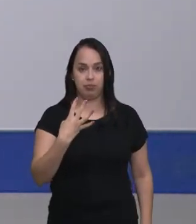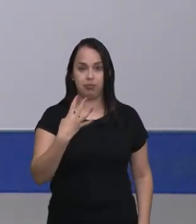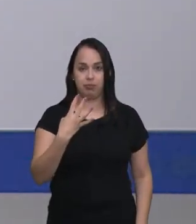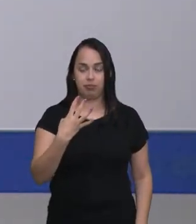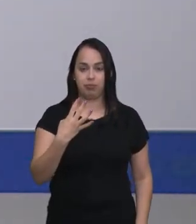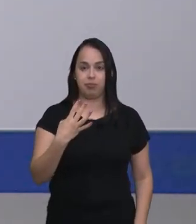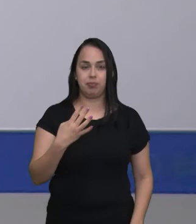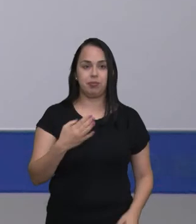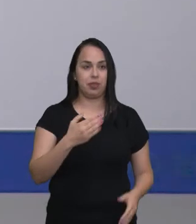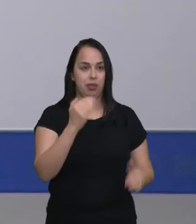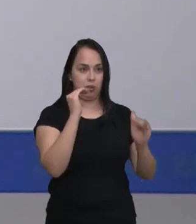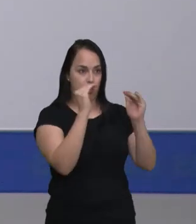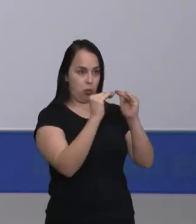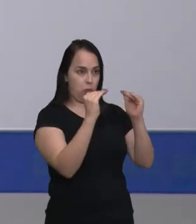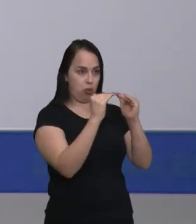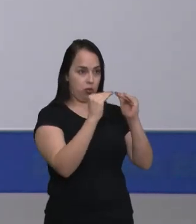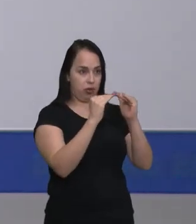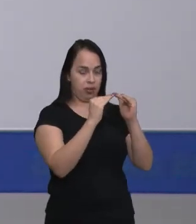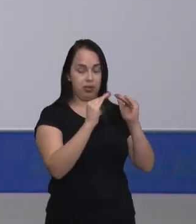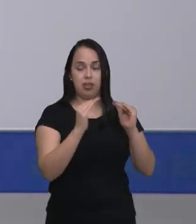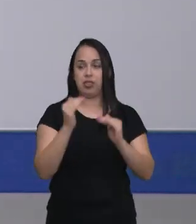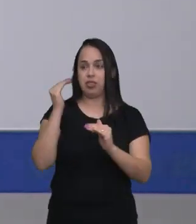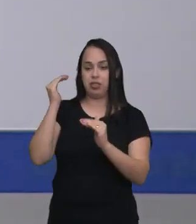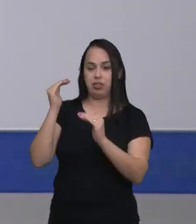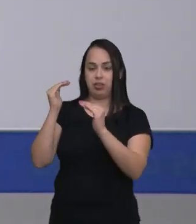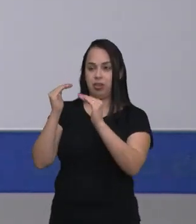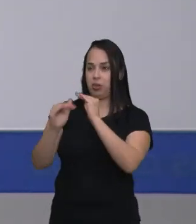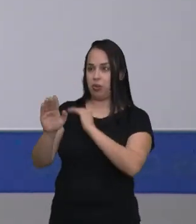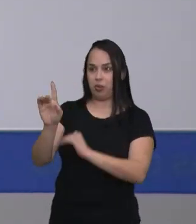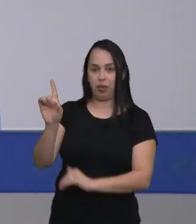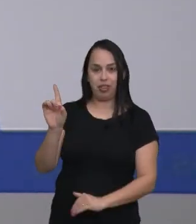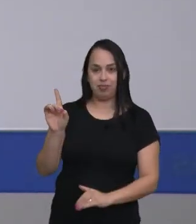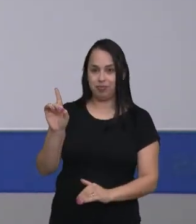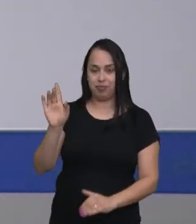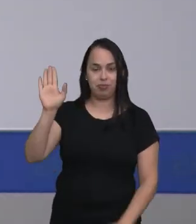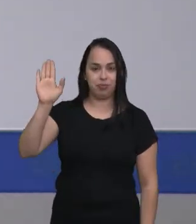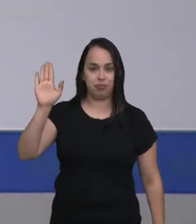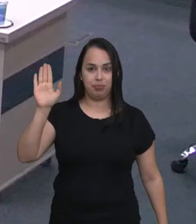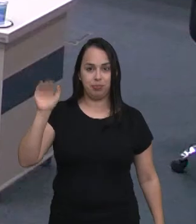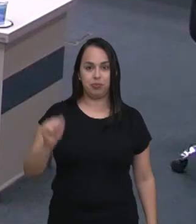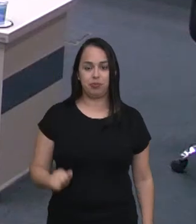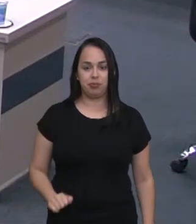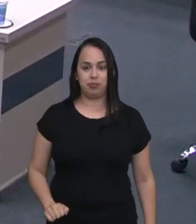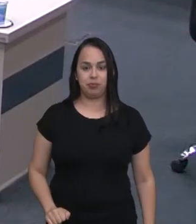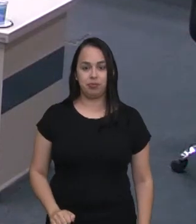Vereadores favoráveis permaneçam como estão. Os contrários se manifestem.